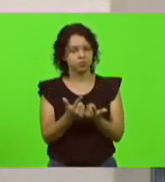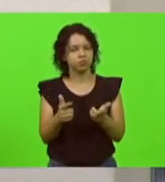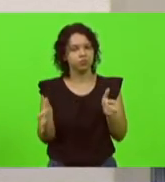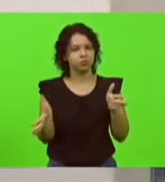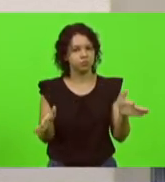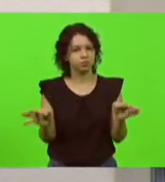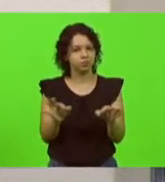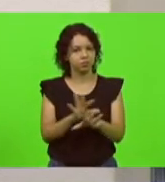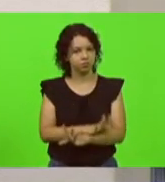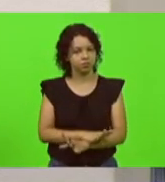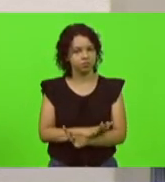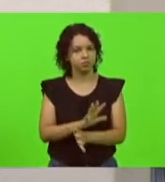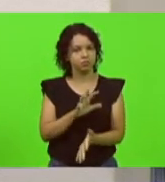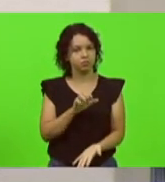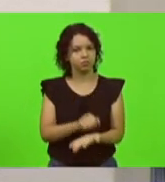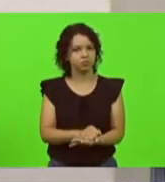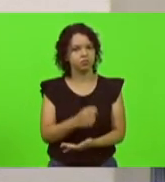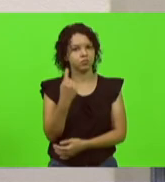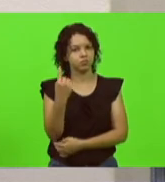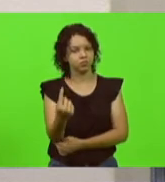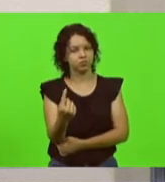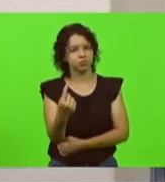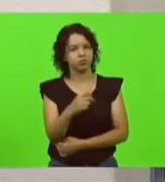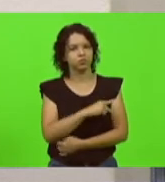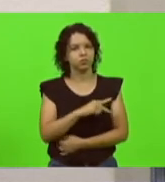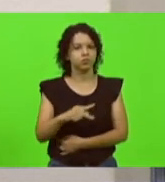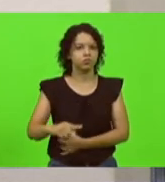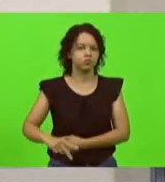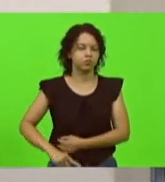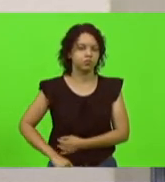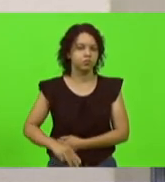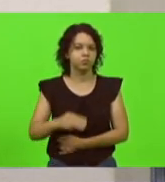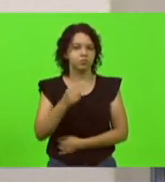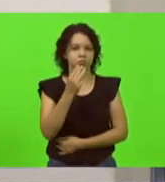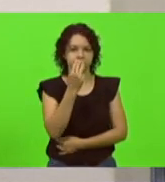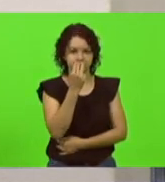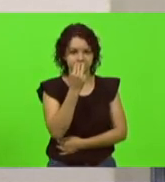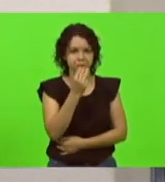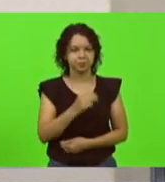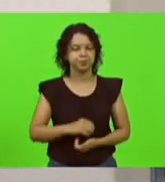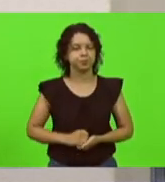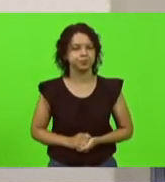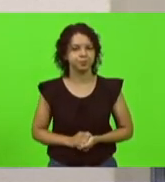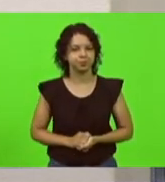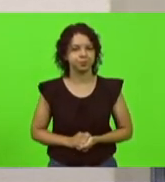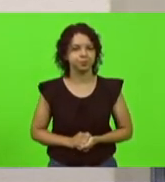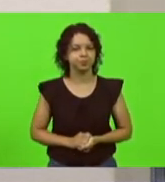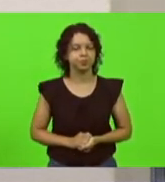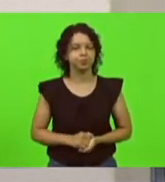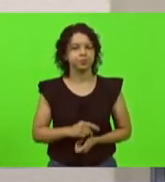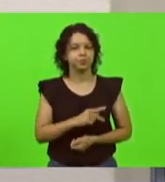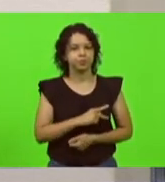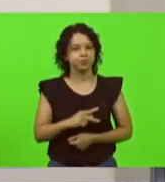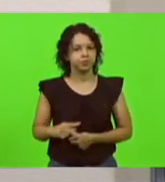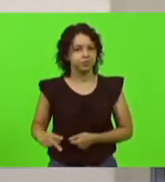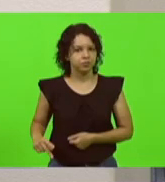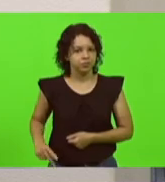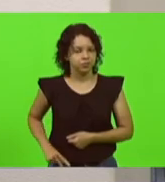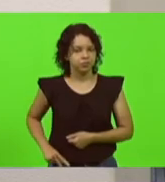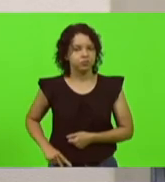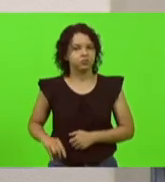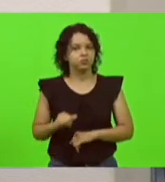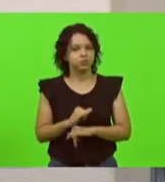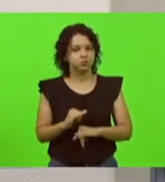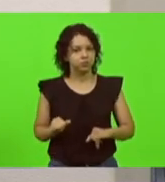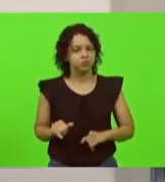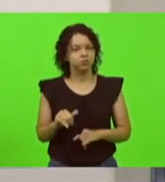foi registrado apenas um candidato, o senhor deputado Moacir Sopelsa. O senhor presidente deu ciência de que a votação seria nominal